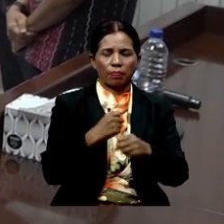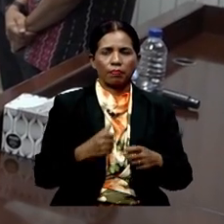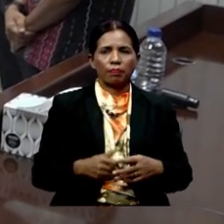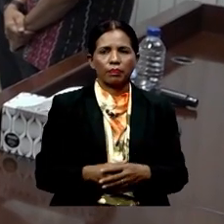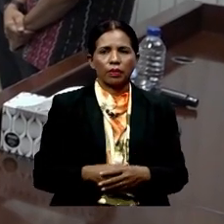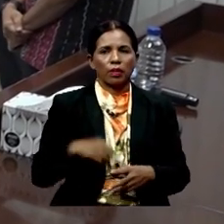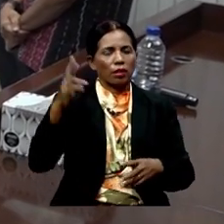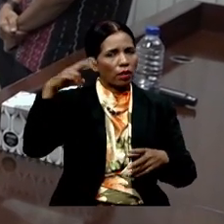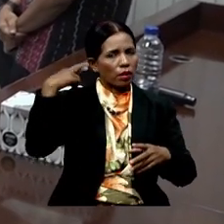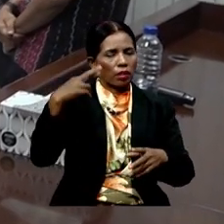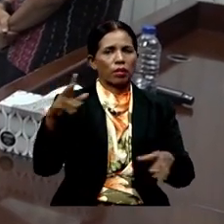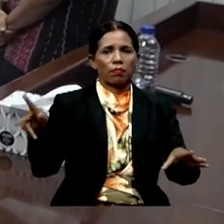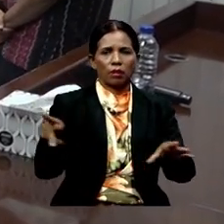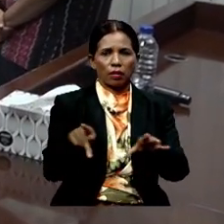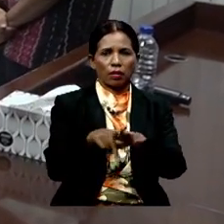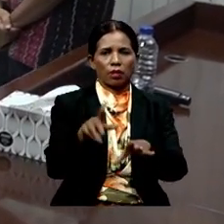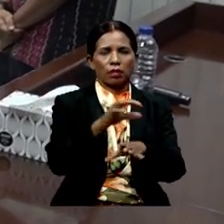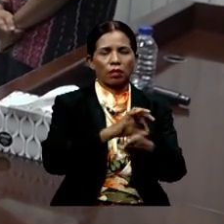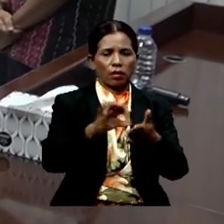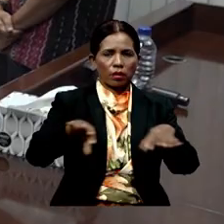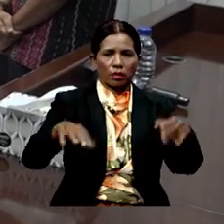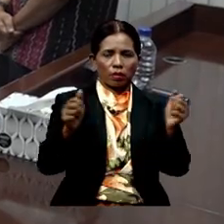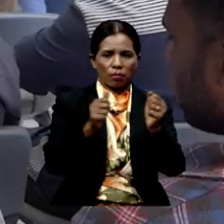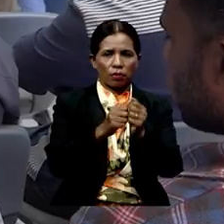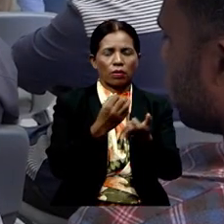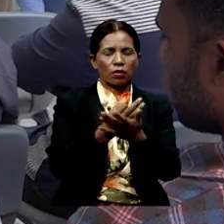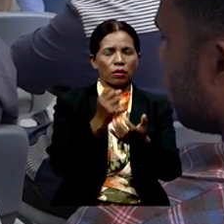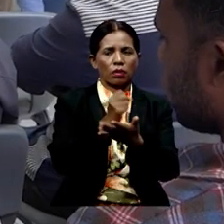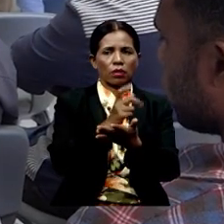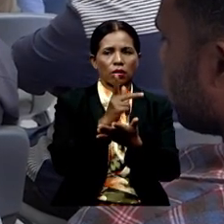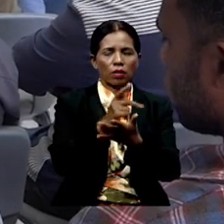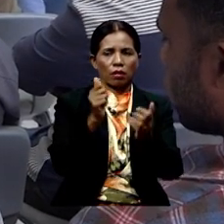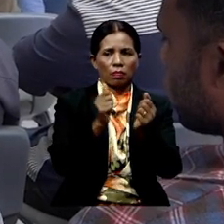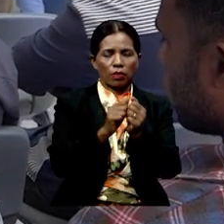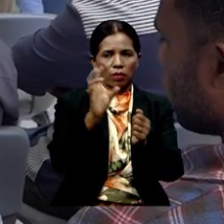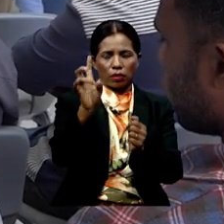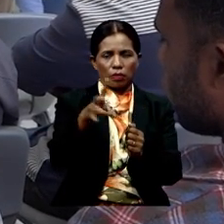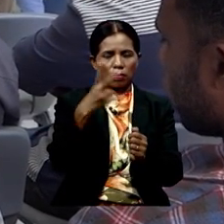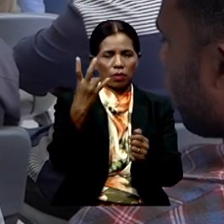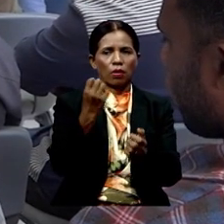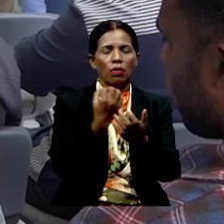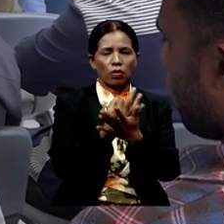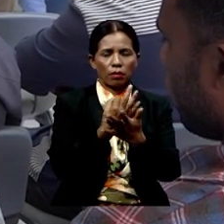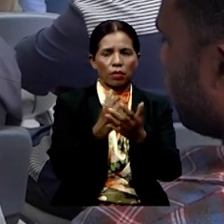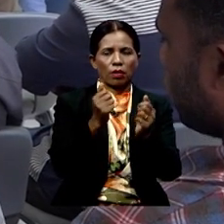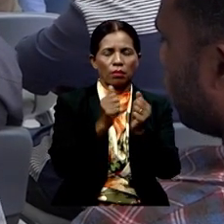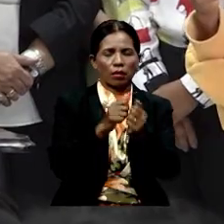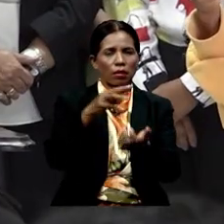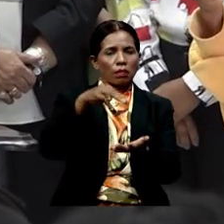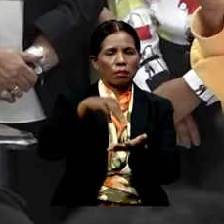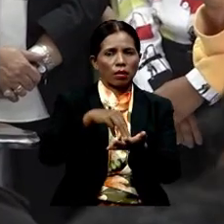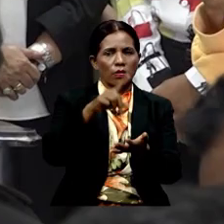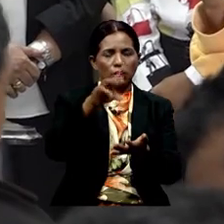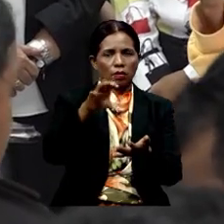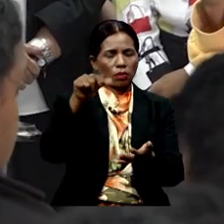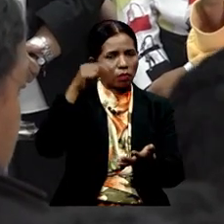Total Radio Comunidade nebe participa e assina contrato financeiro ho SECOMS hamutuk sanuru resing hitu. Ho orçamento milhão atu sidaresin. Orçamento